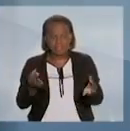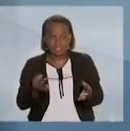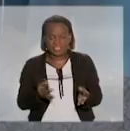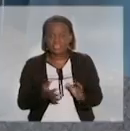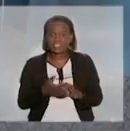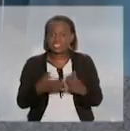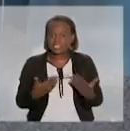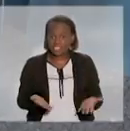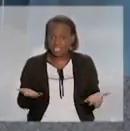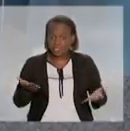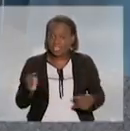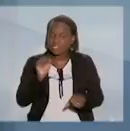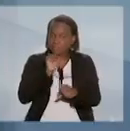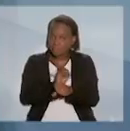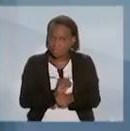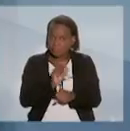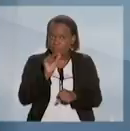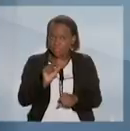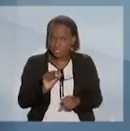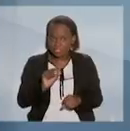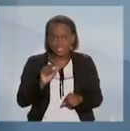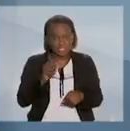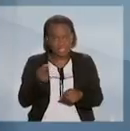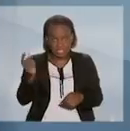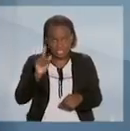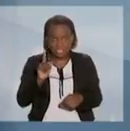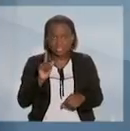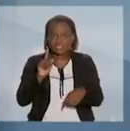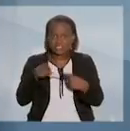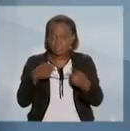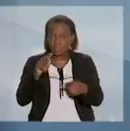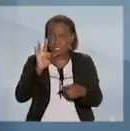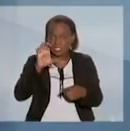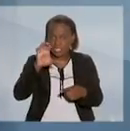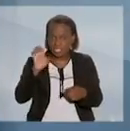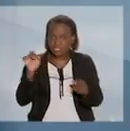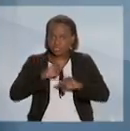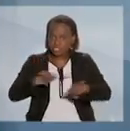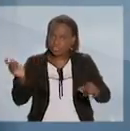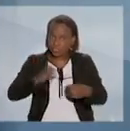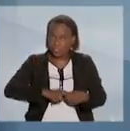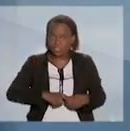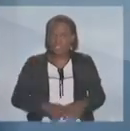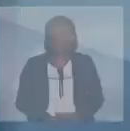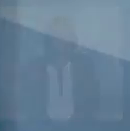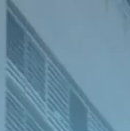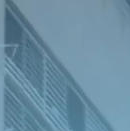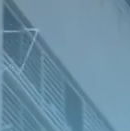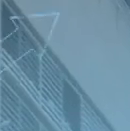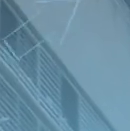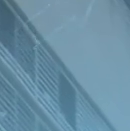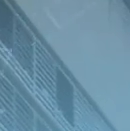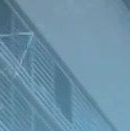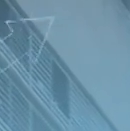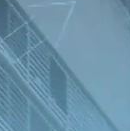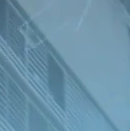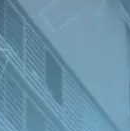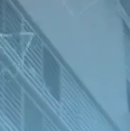vou. Perfeito. Gente, agora vamos fazer um breve intervalo. Não saia daí que o TCE Notícia volta já.